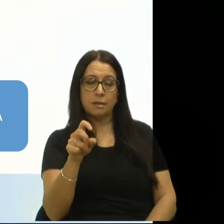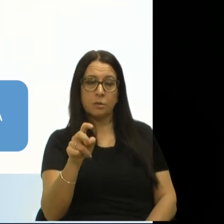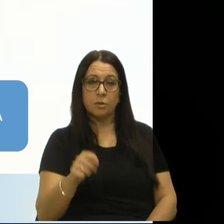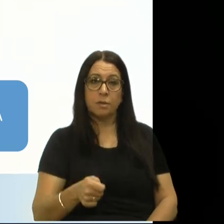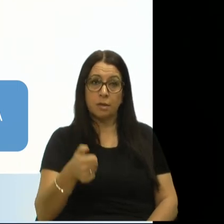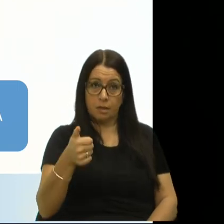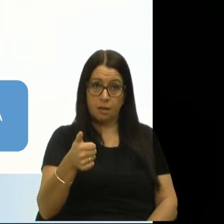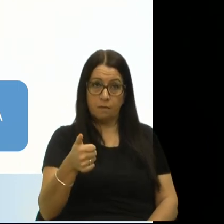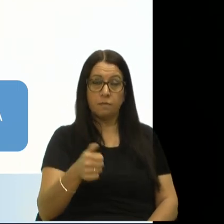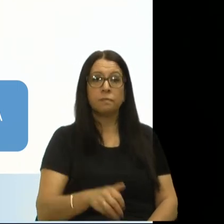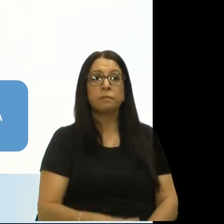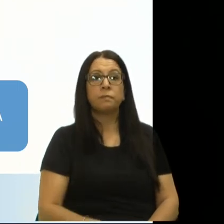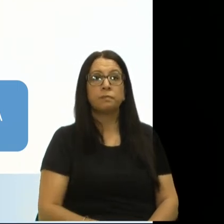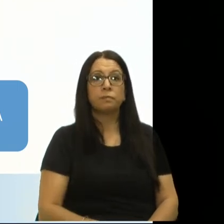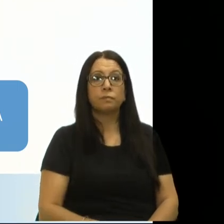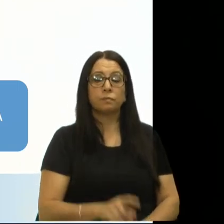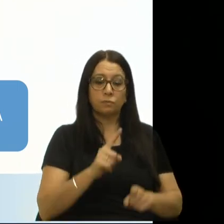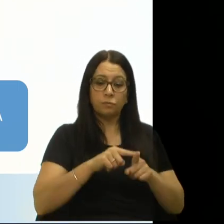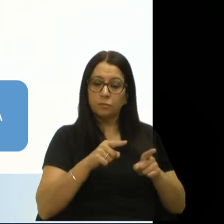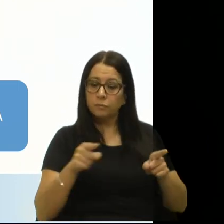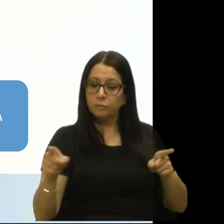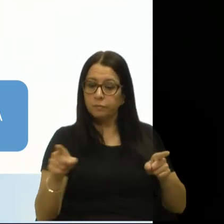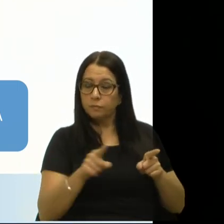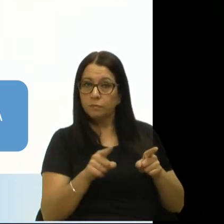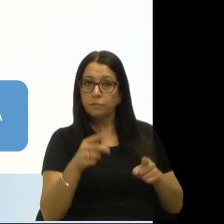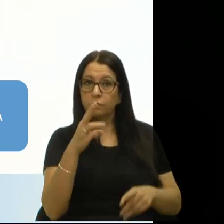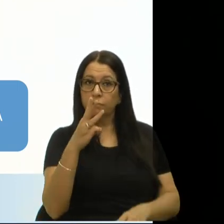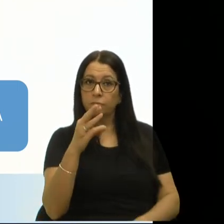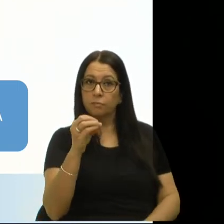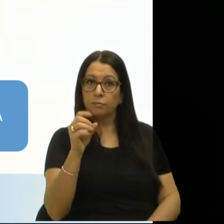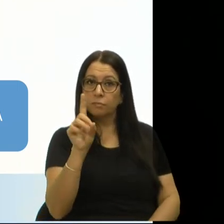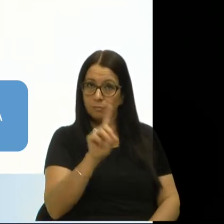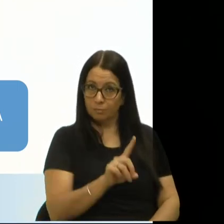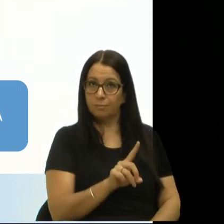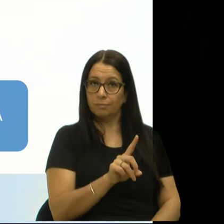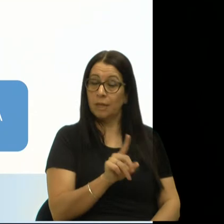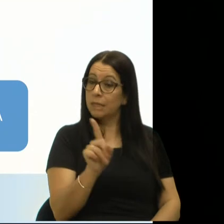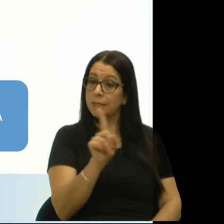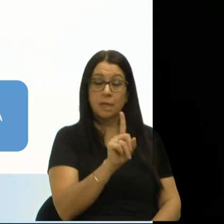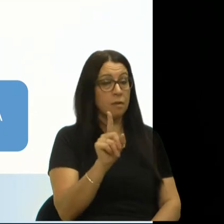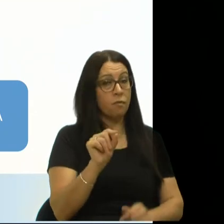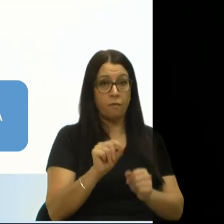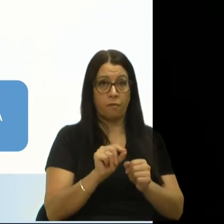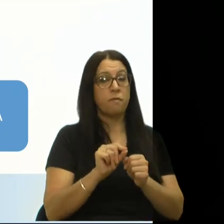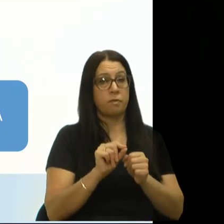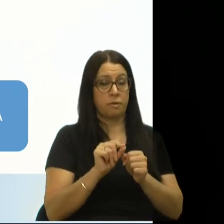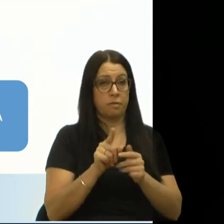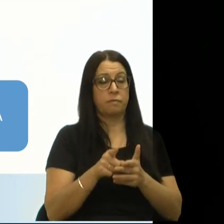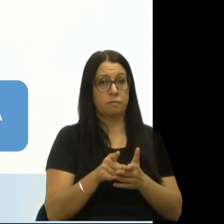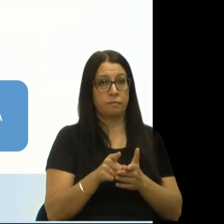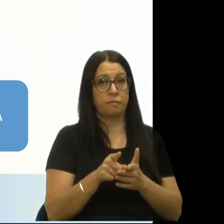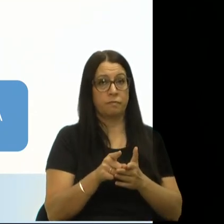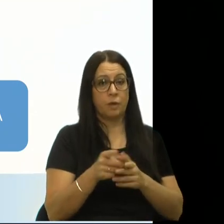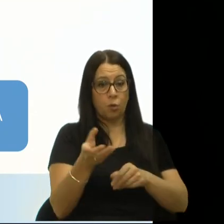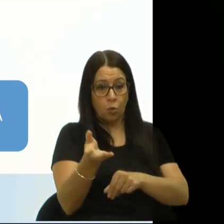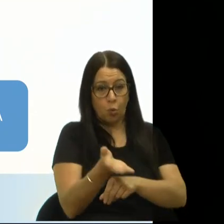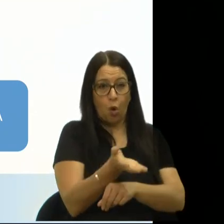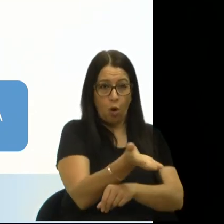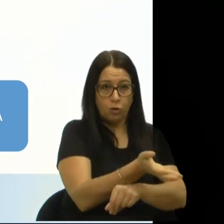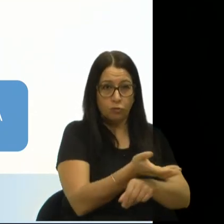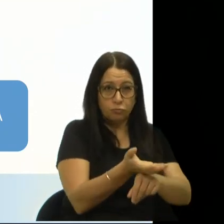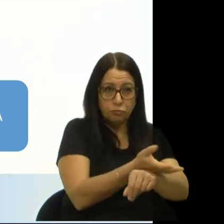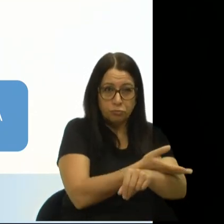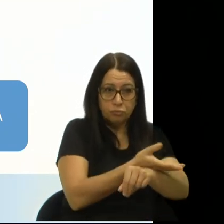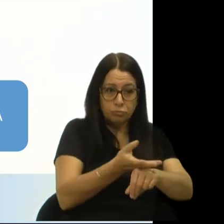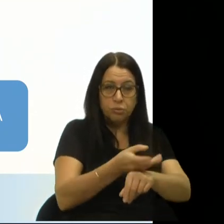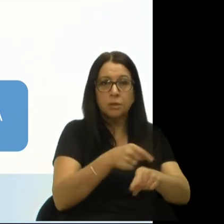R$ 2.586,75. E o prazo de 30 dias, tá? Se ele não fizer o corte,